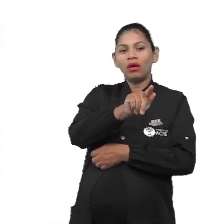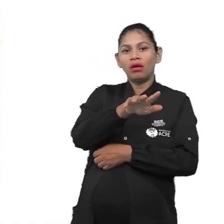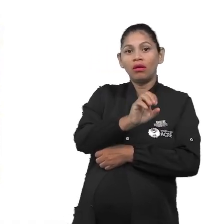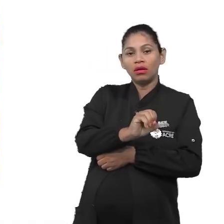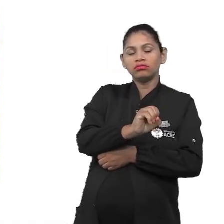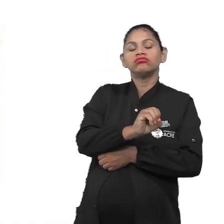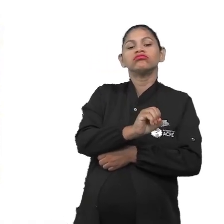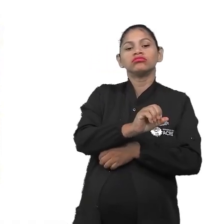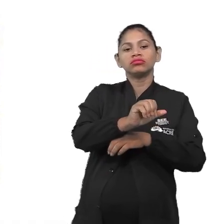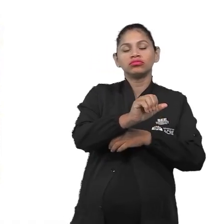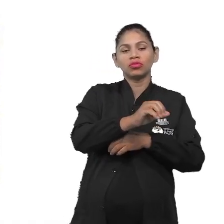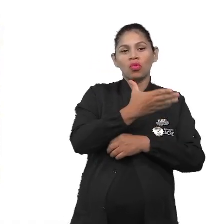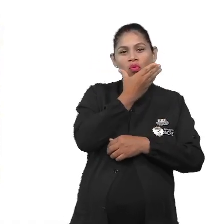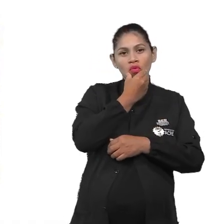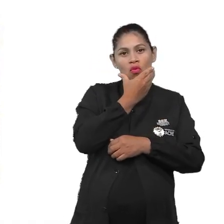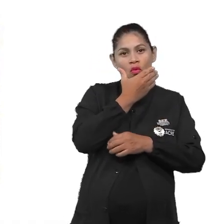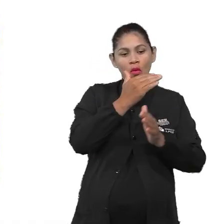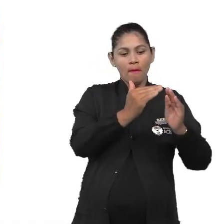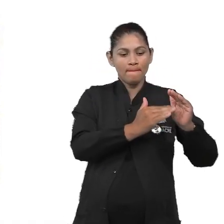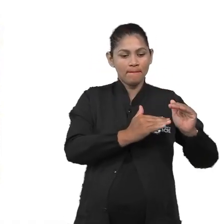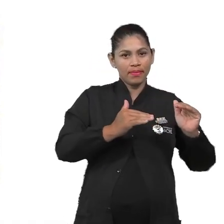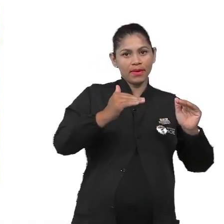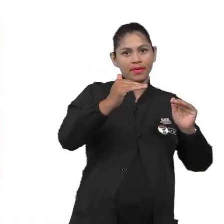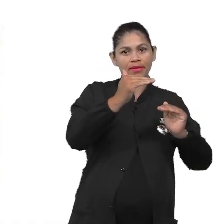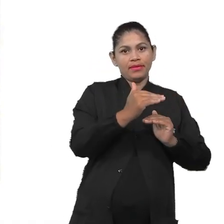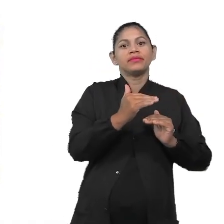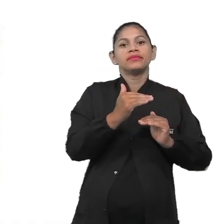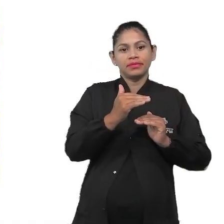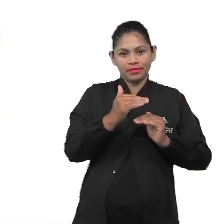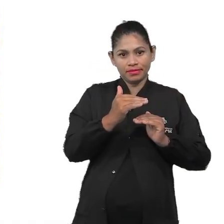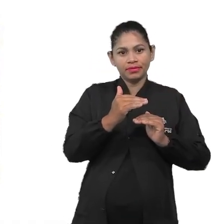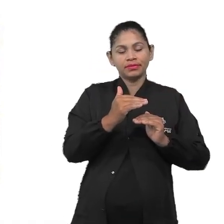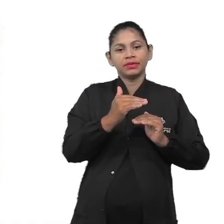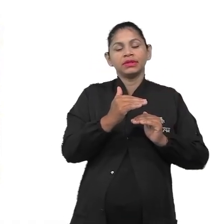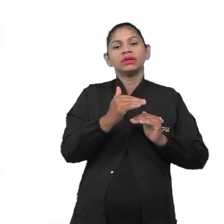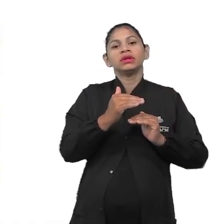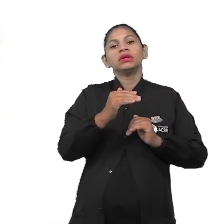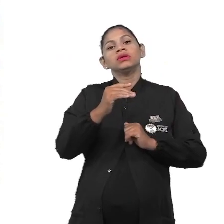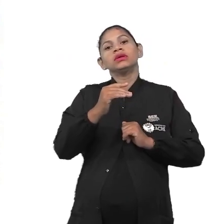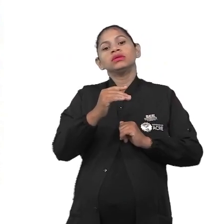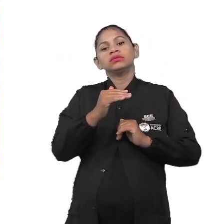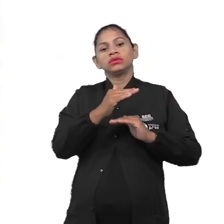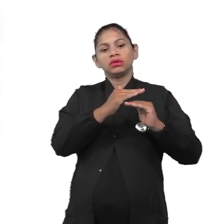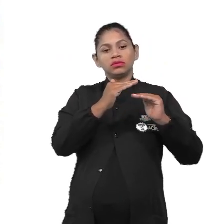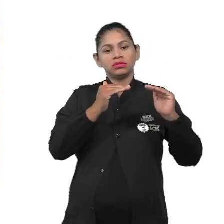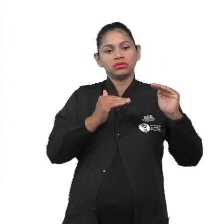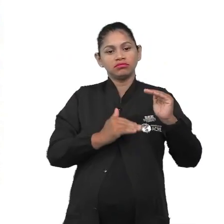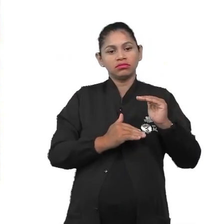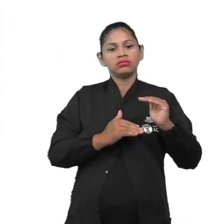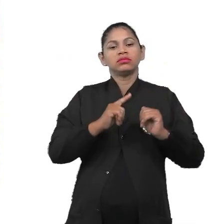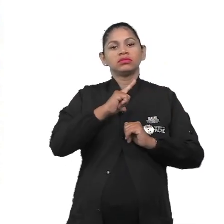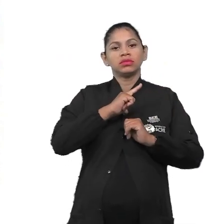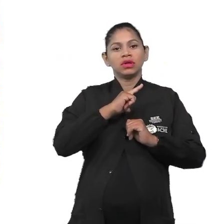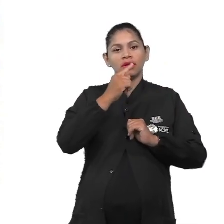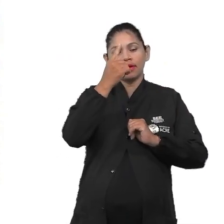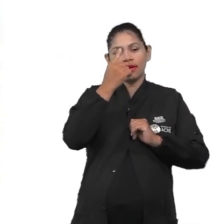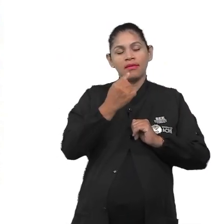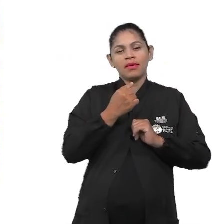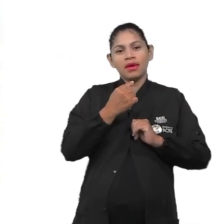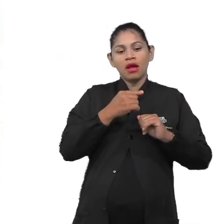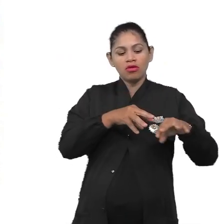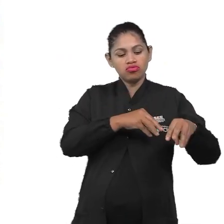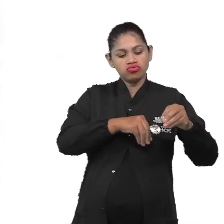lugar até o outro ser humano. E nós temos a imagem logo abaixo com a terra